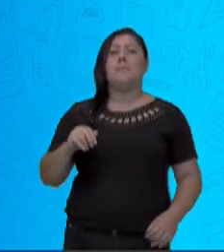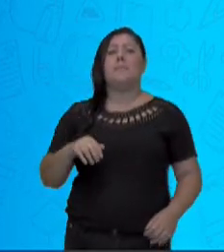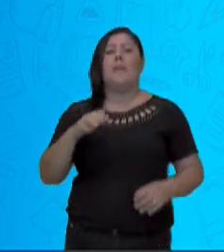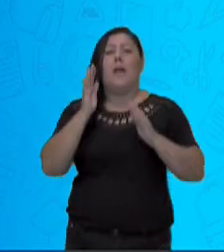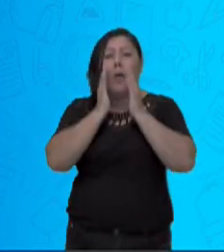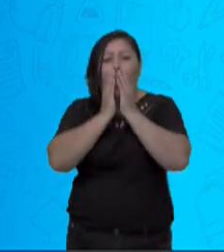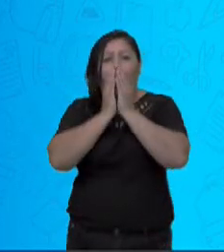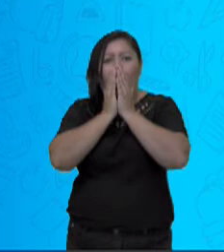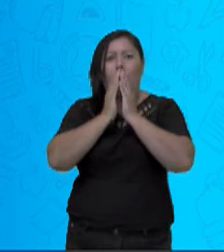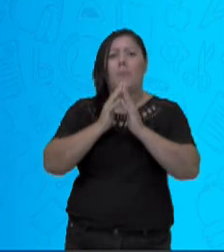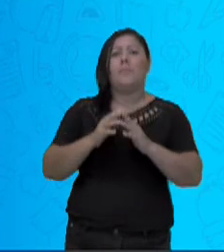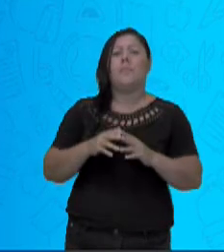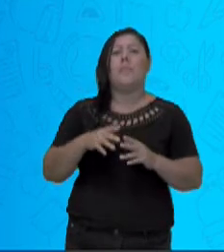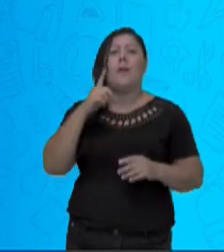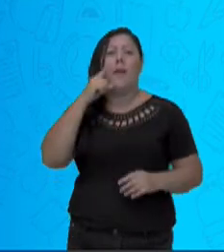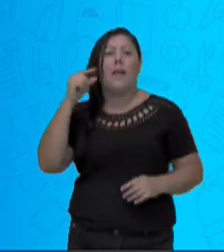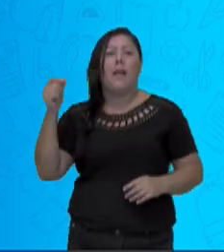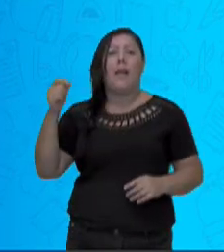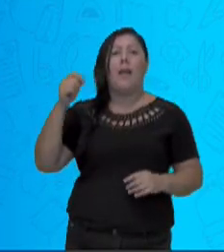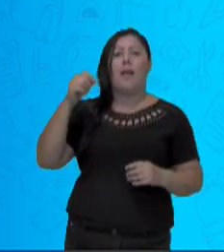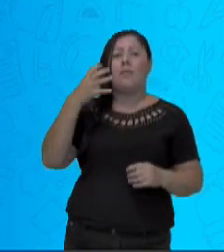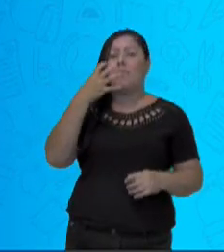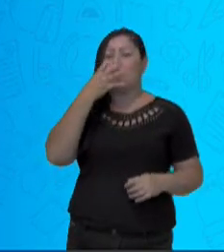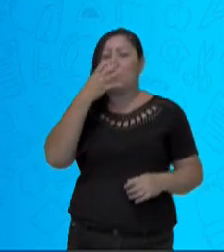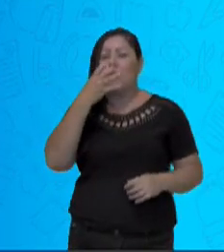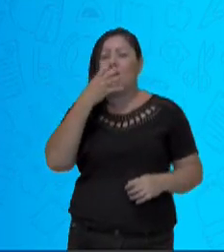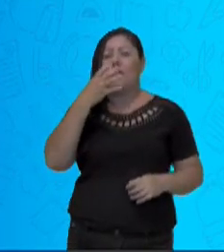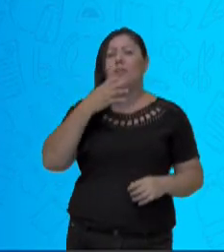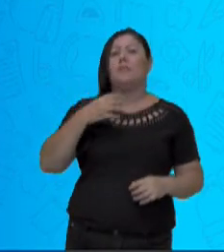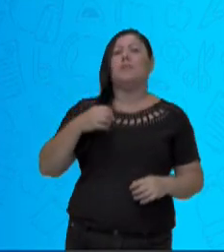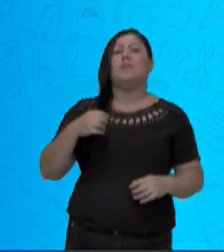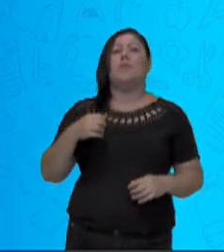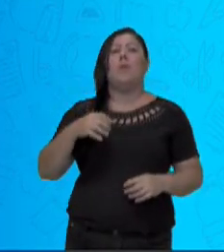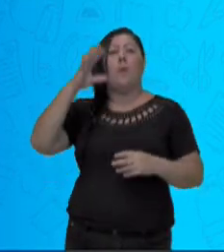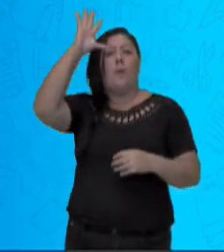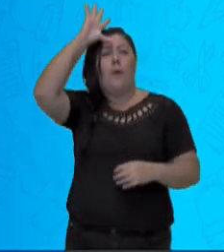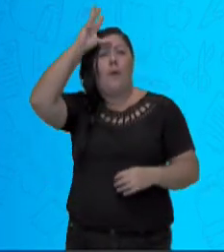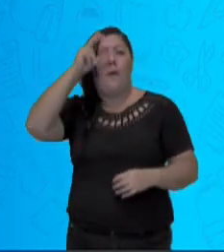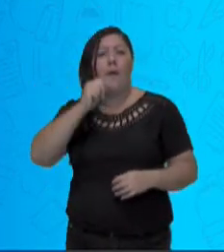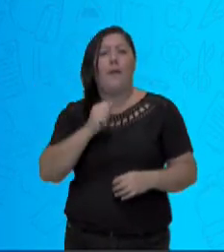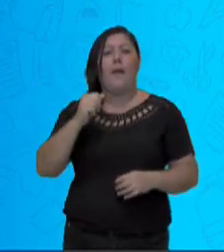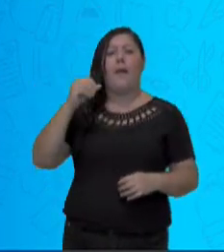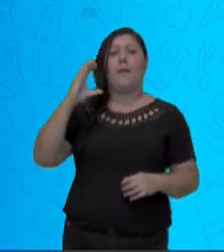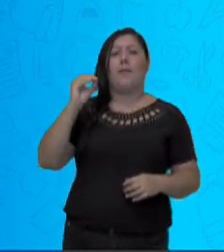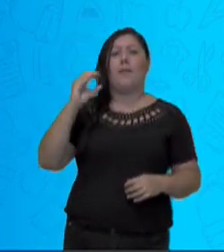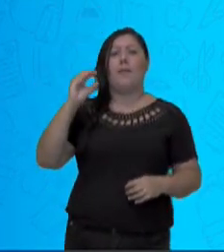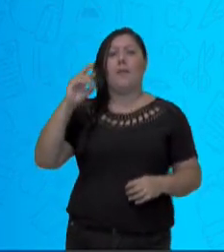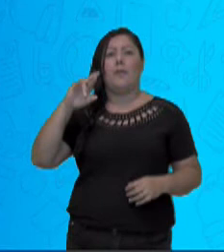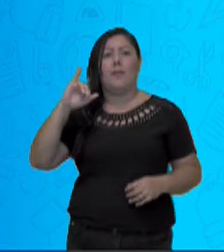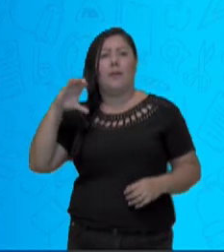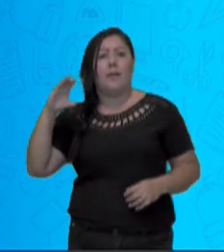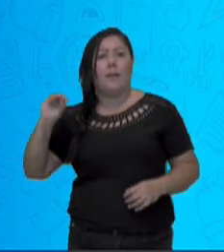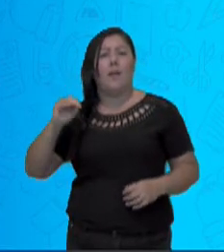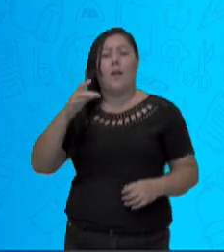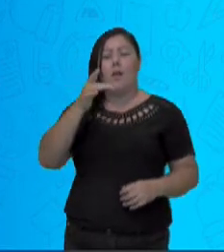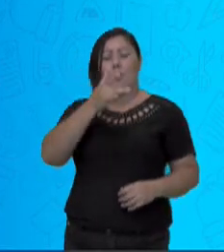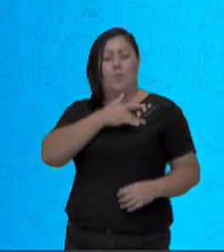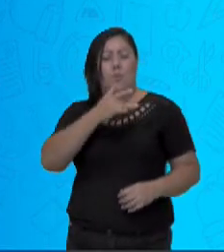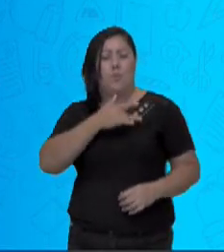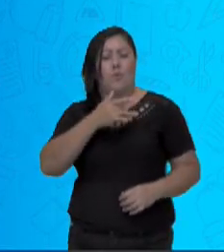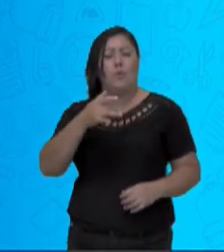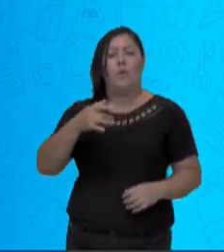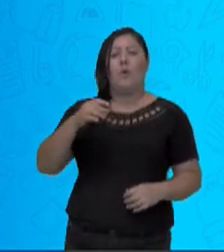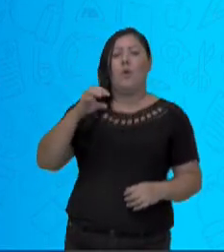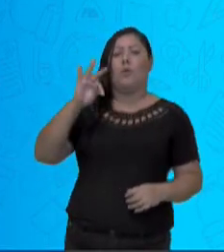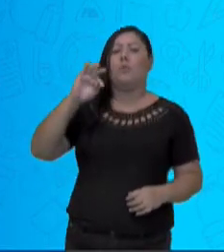au, au. Som do galo, cocoricó. Som de coração, tum-tum. Som